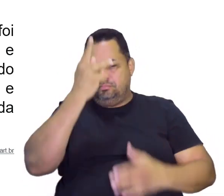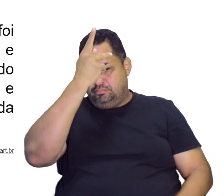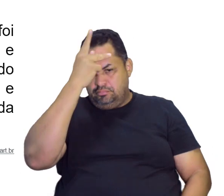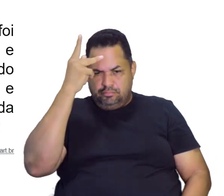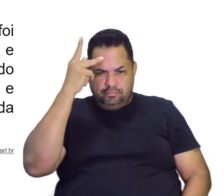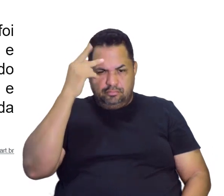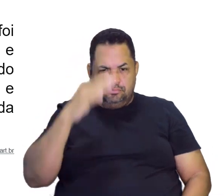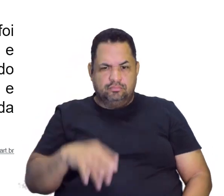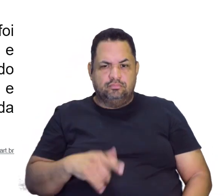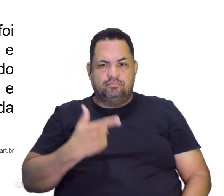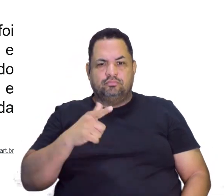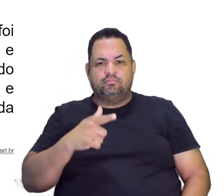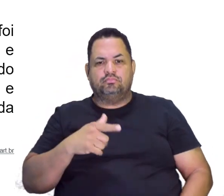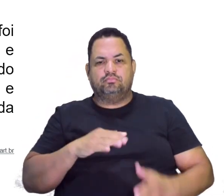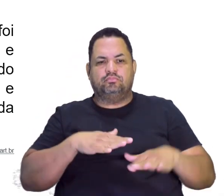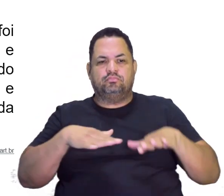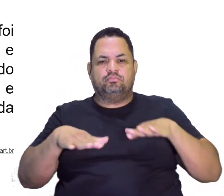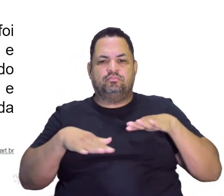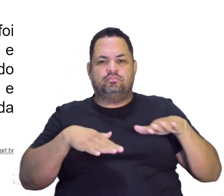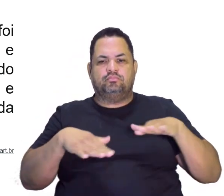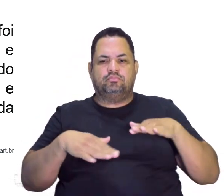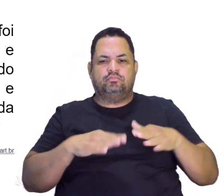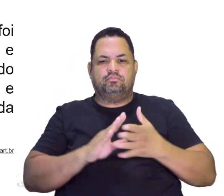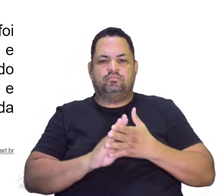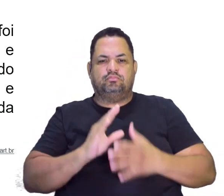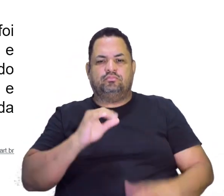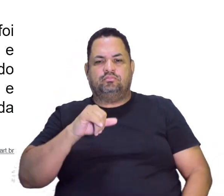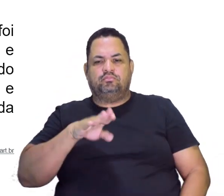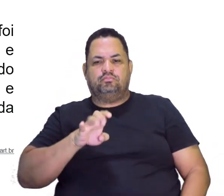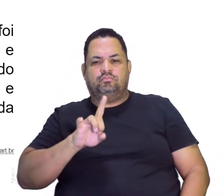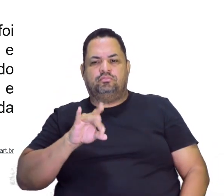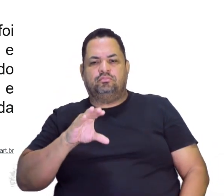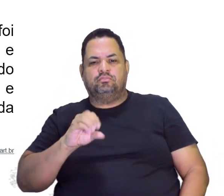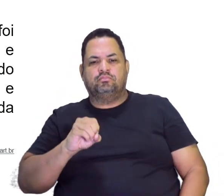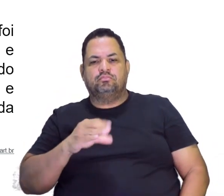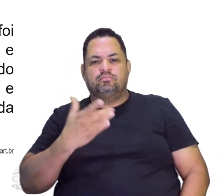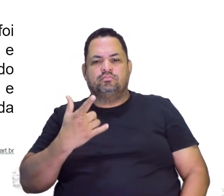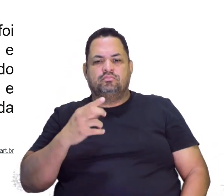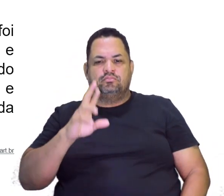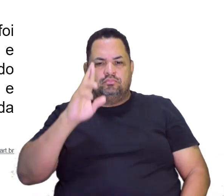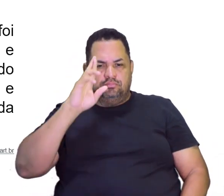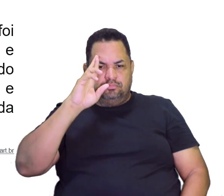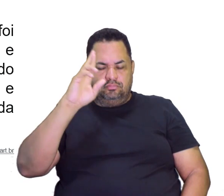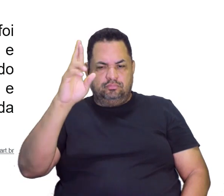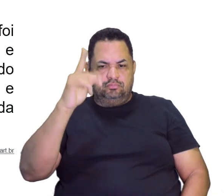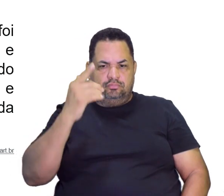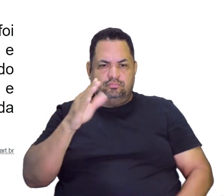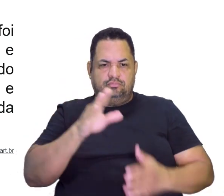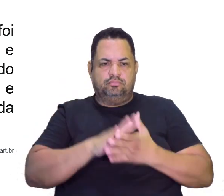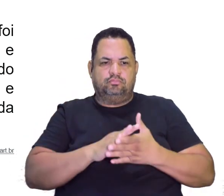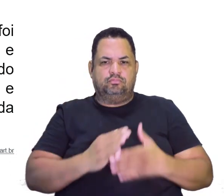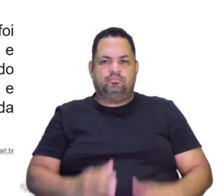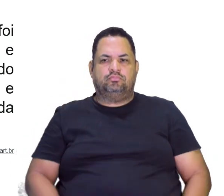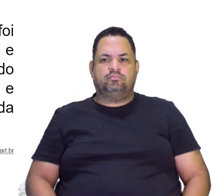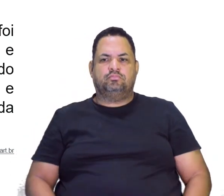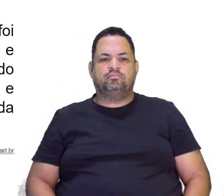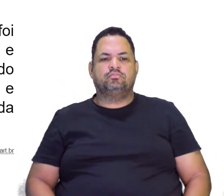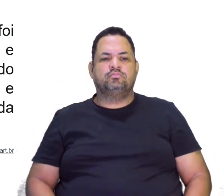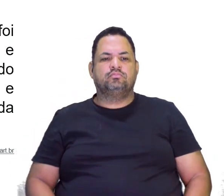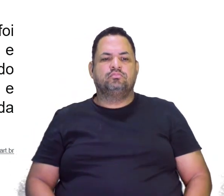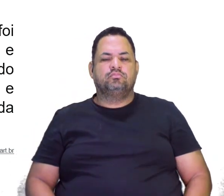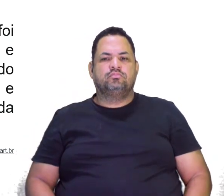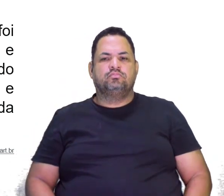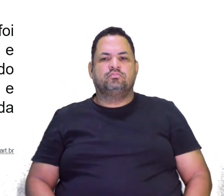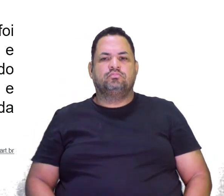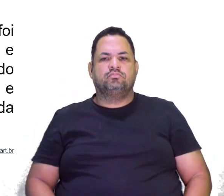pessoas o outro movimento aqui ó é o antropofágico olha aqui mais uma ideia aqui ó a bandeira com brasileira com nome para o